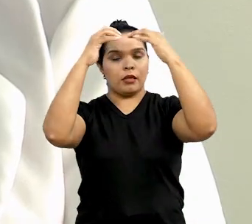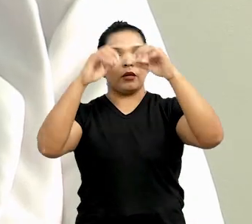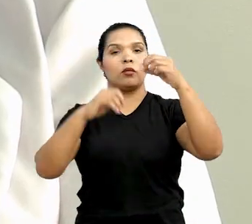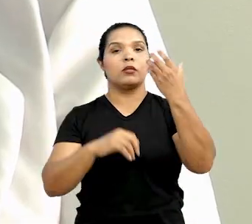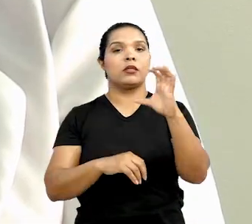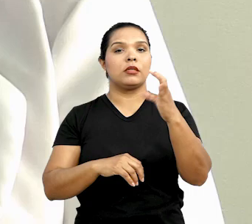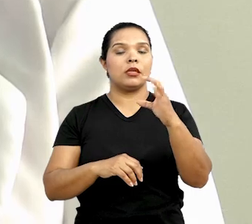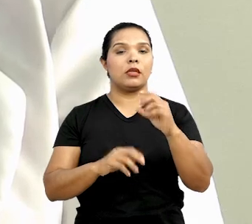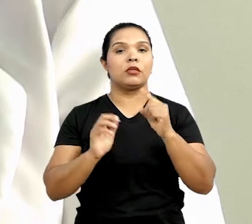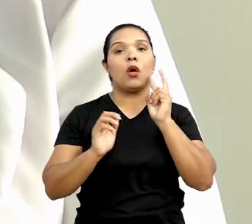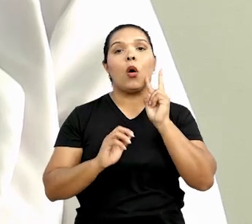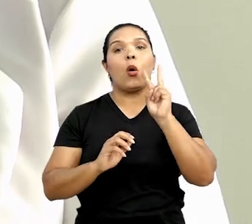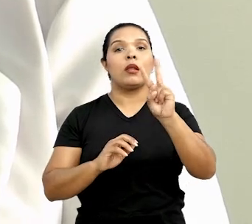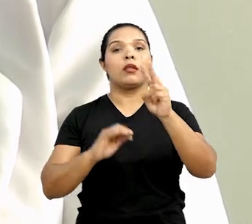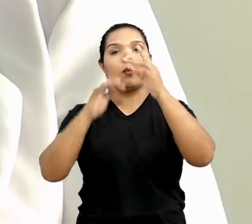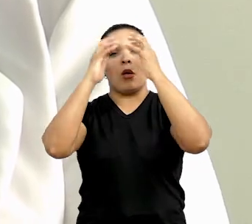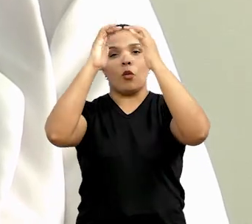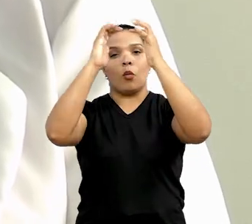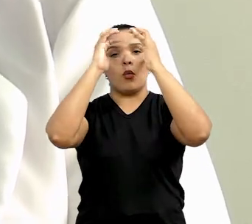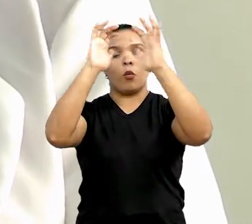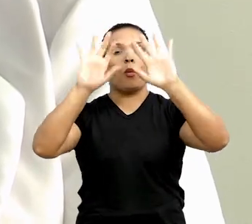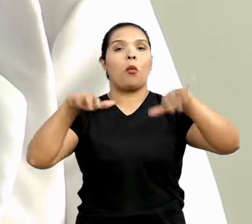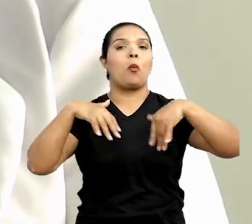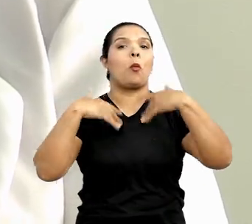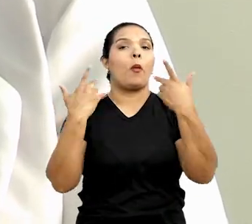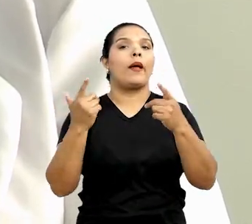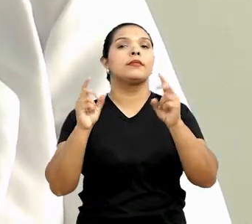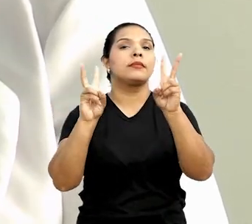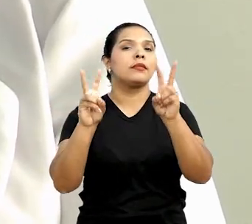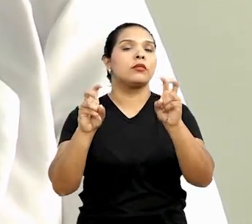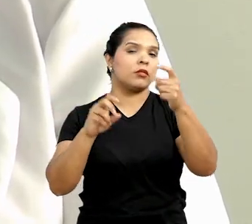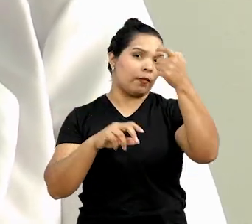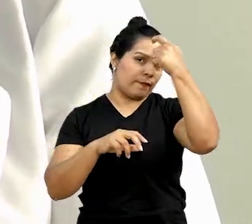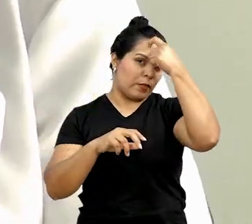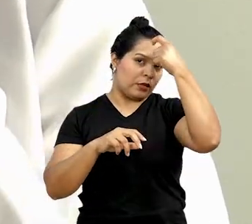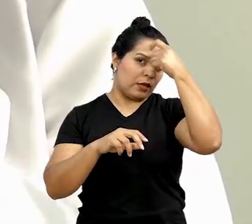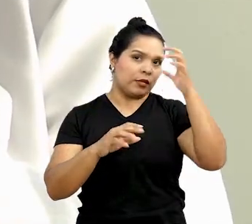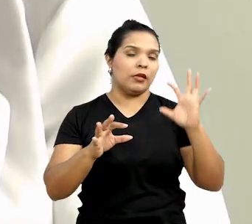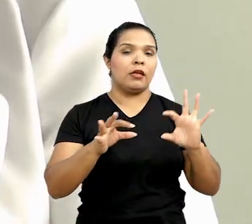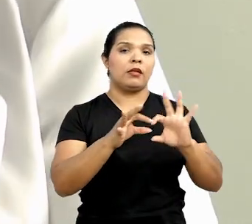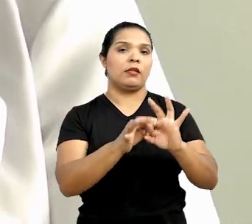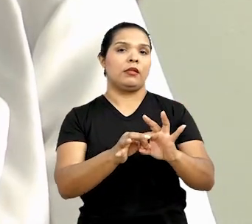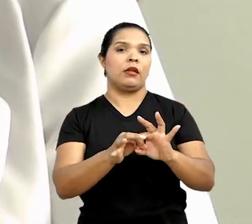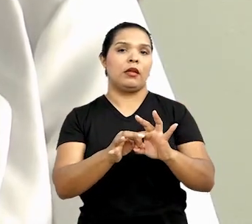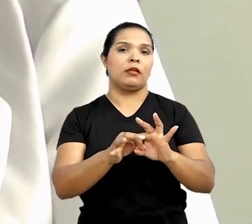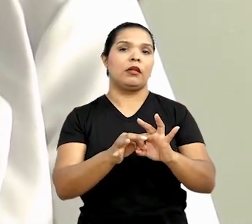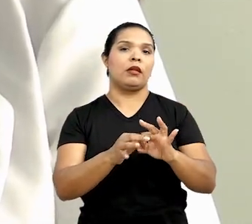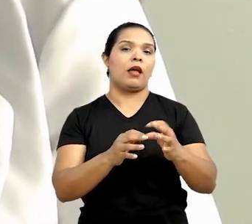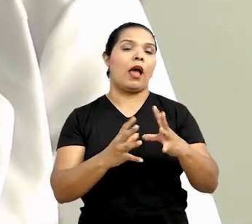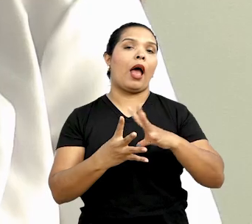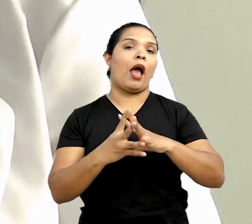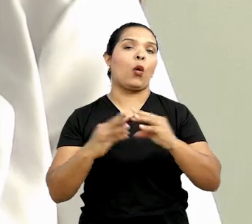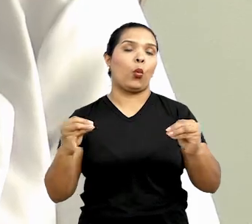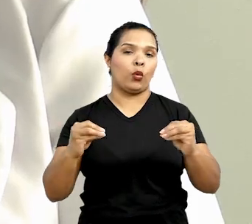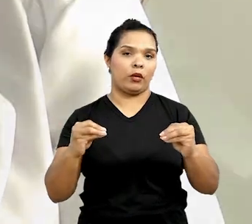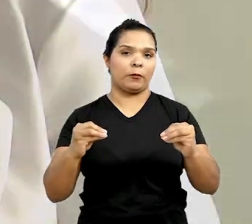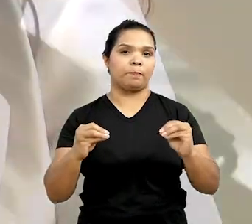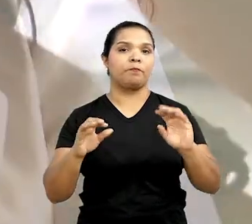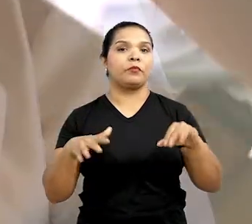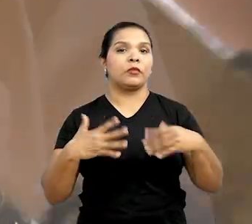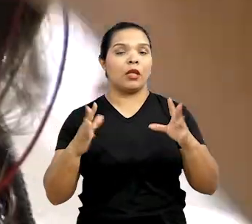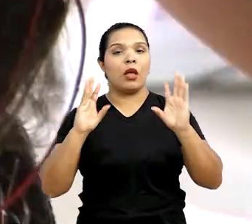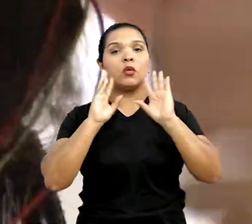essa ponte olhando para o cérebro, quais as questões mentais estão relacionadas com essa cura da alma. Então são substâncias